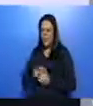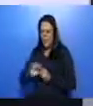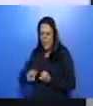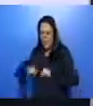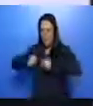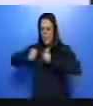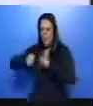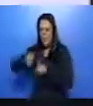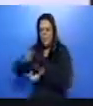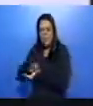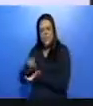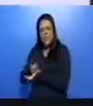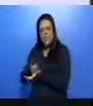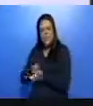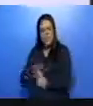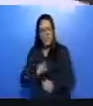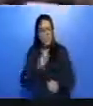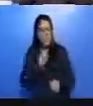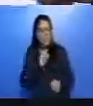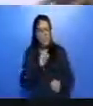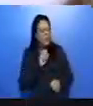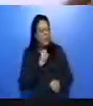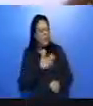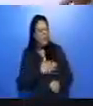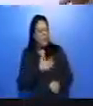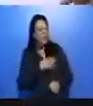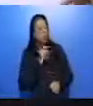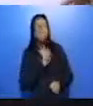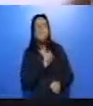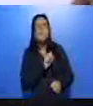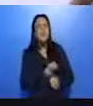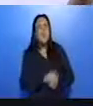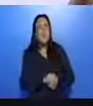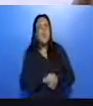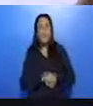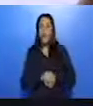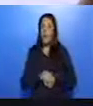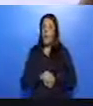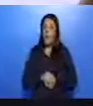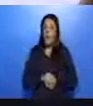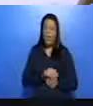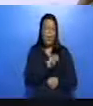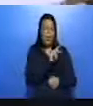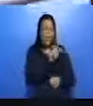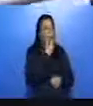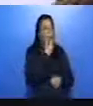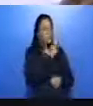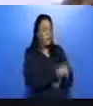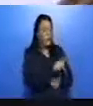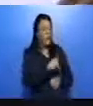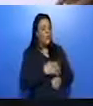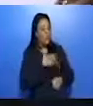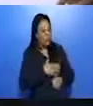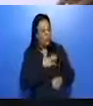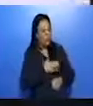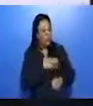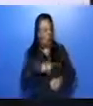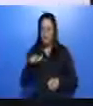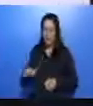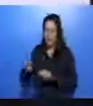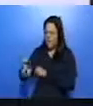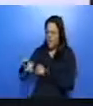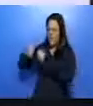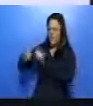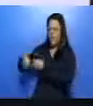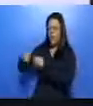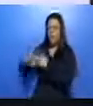professor é o meu sujeito. Subjetiva já não é. Ah, professor, será que ela não é objetiva direta? Não, já vai ser descartada. Por quê?